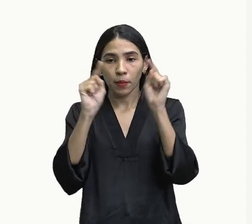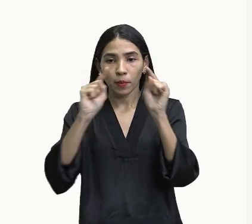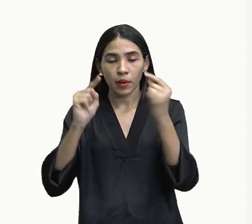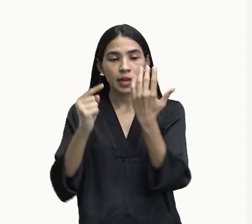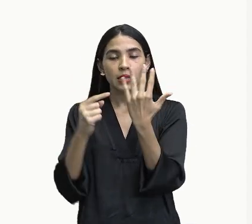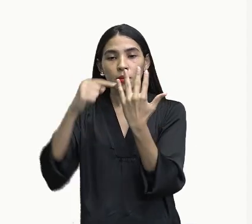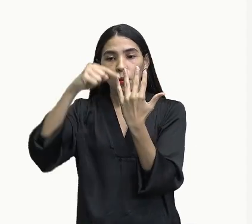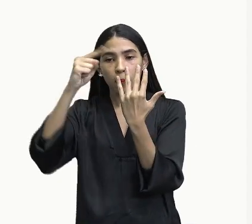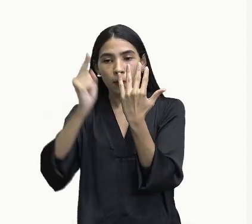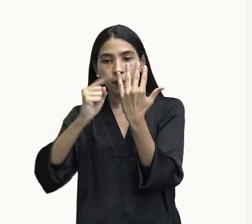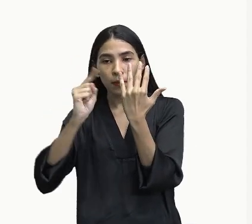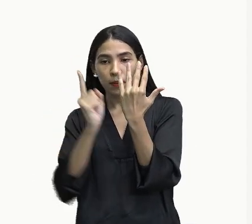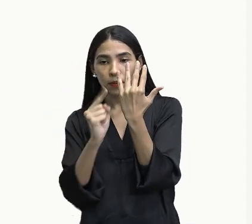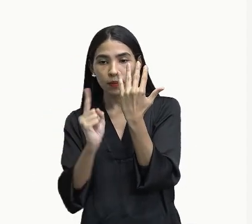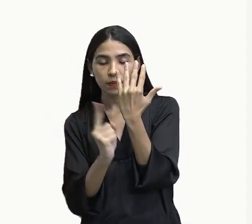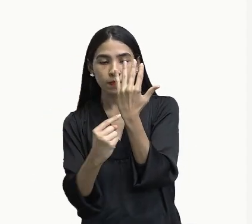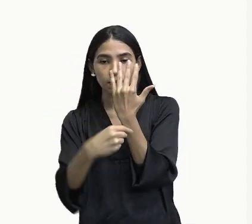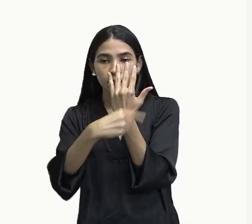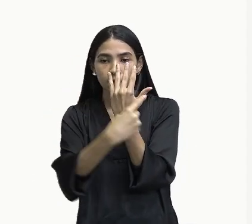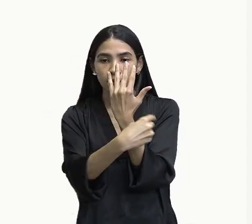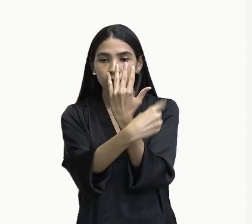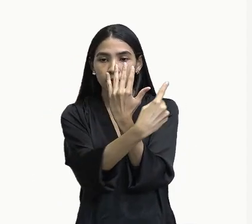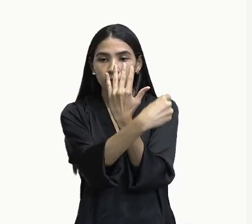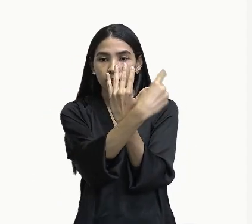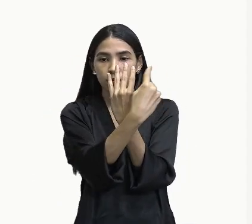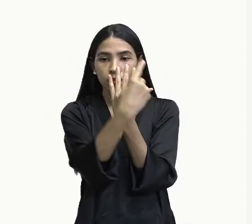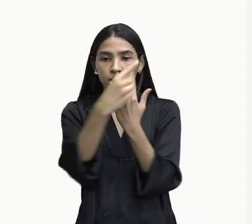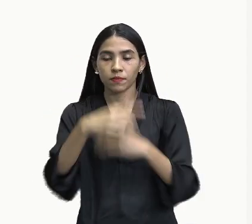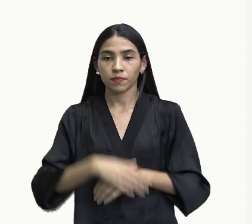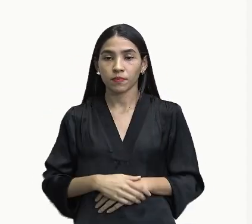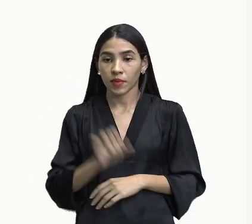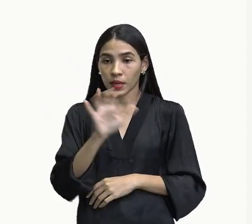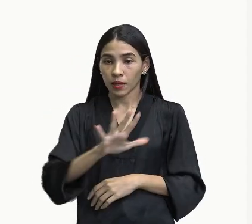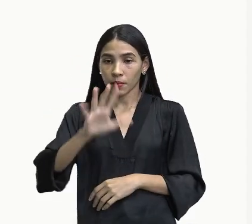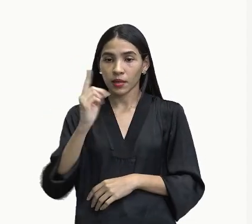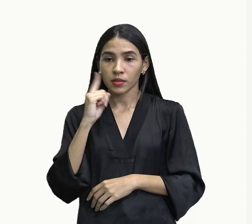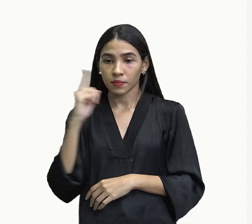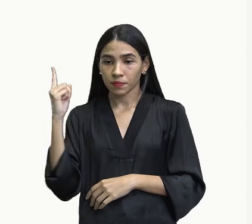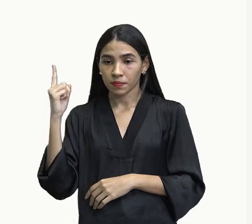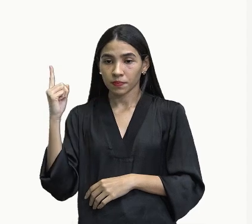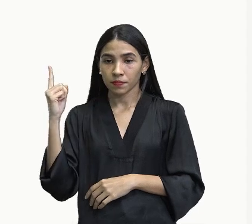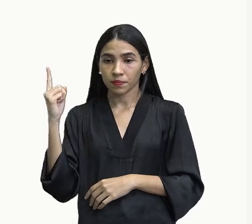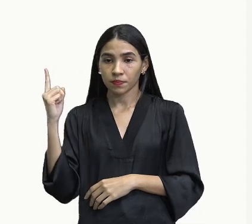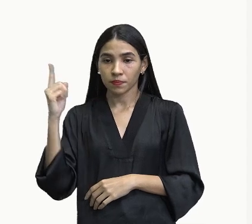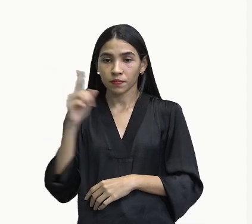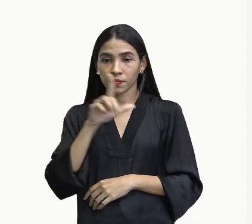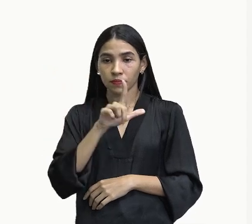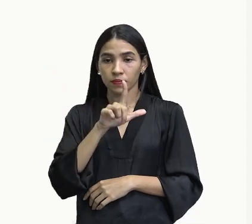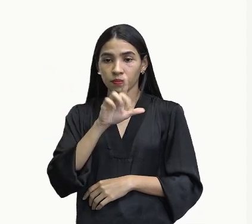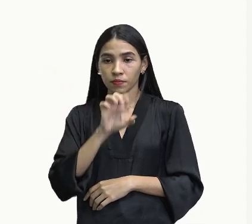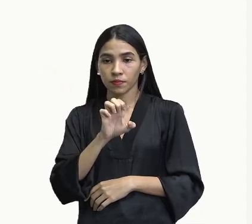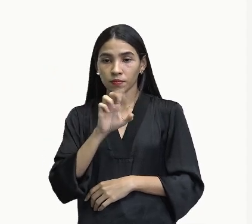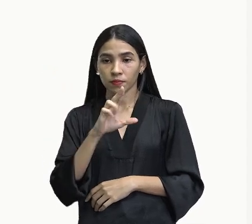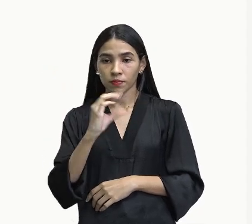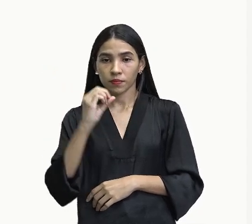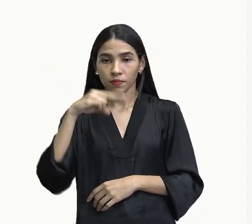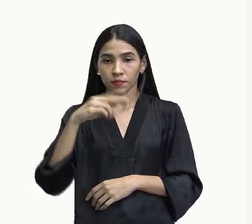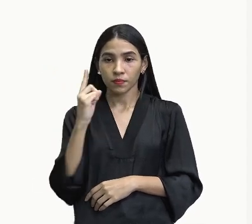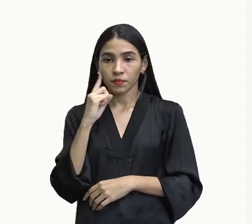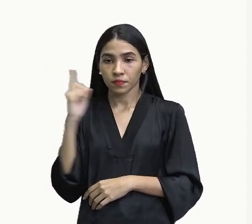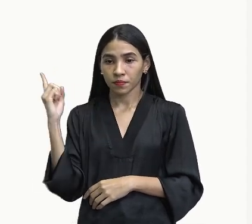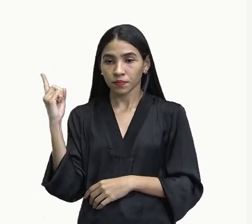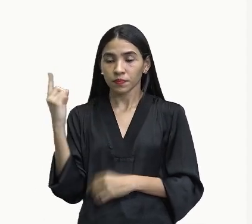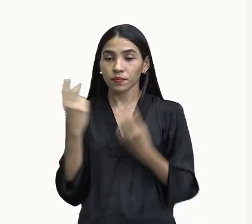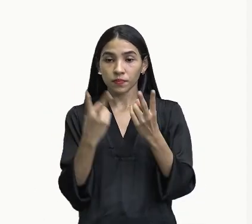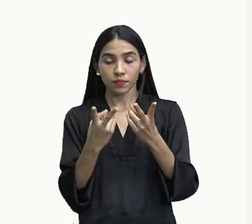corpo. Aí, se você observar, agora vamos fazer a comparação entre os três indivíduos, está aqui o leucon. Observem aqui